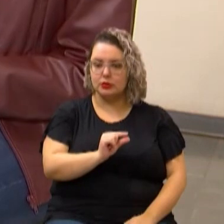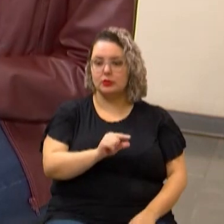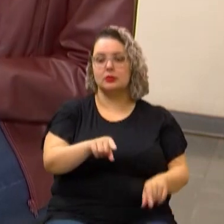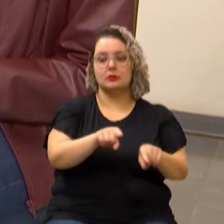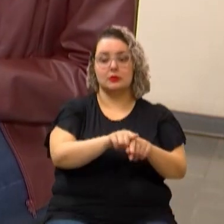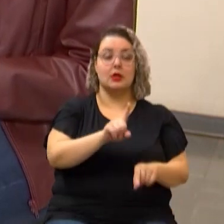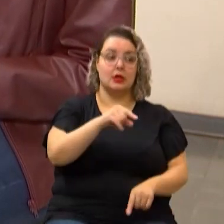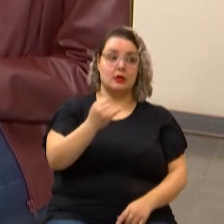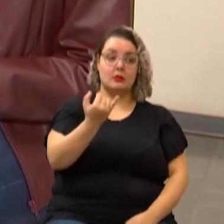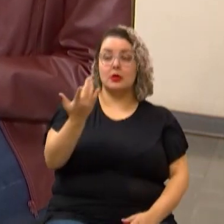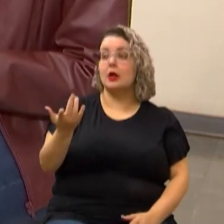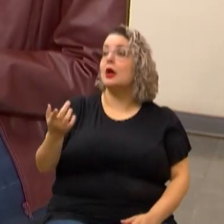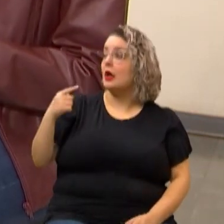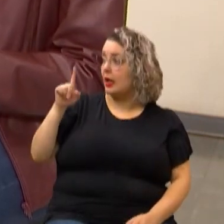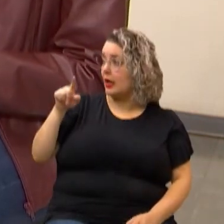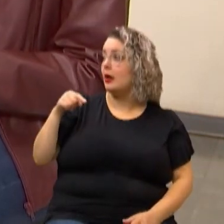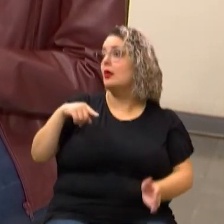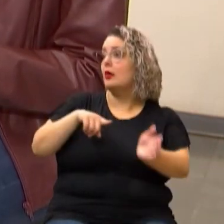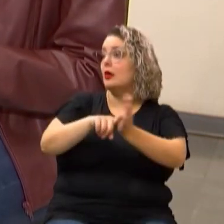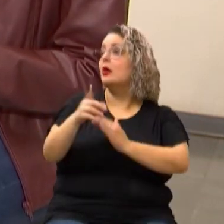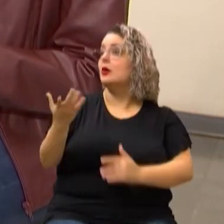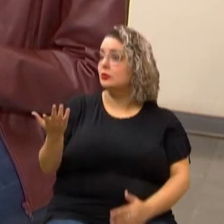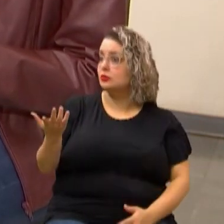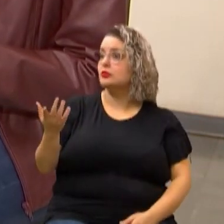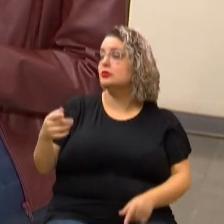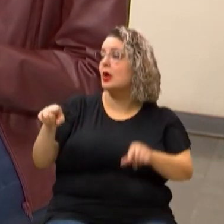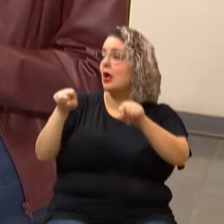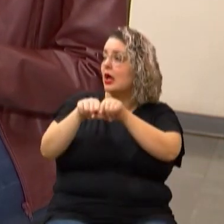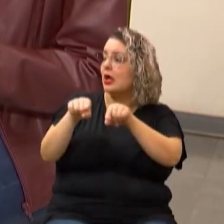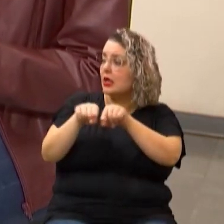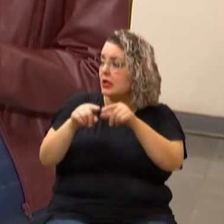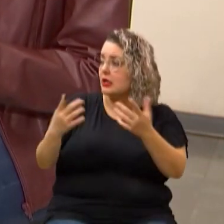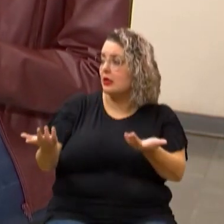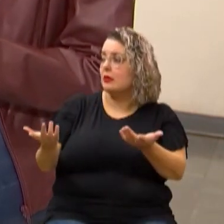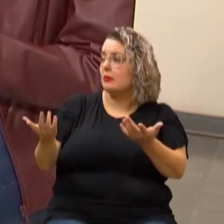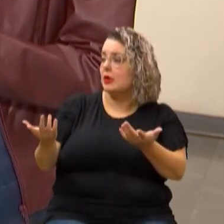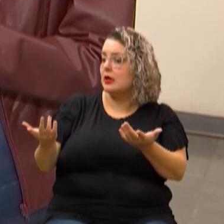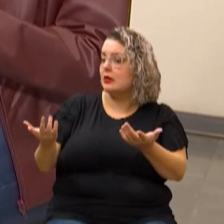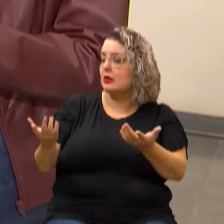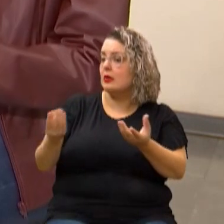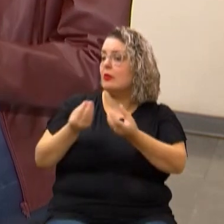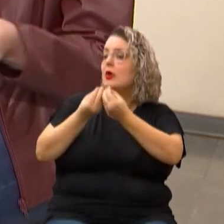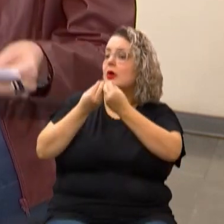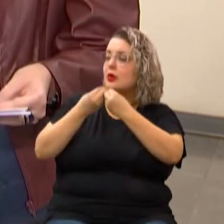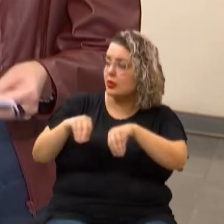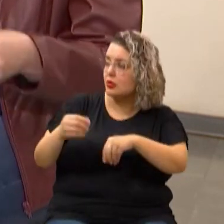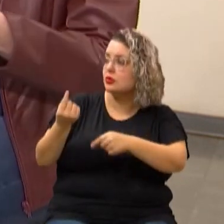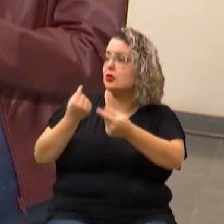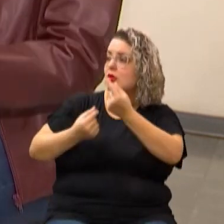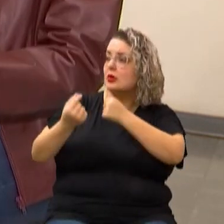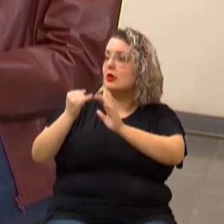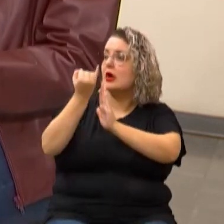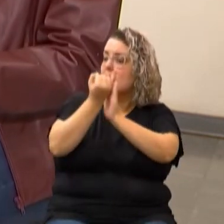A iniciativa privada deixa de faturar, os mercados deixam de faturar. Consequentemente, deixa de recolher imposto.